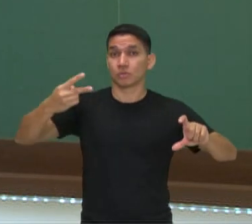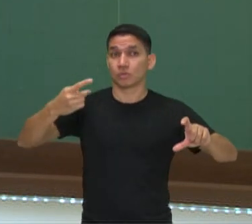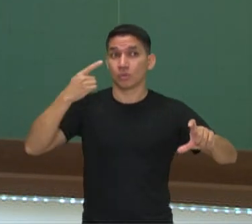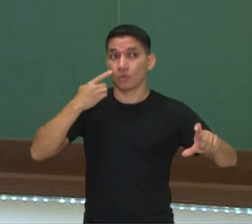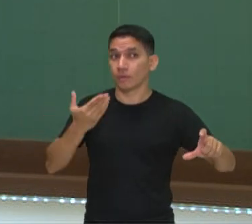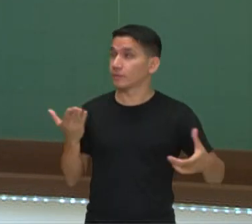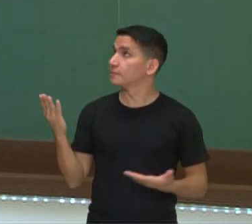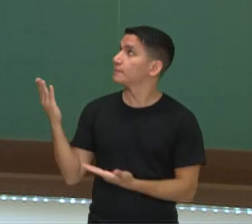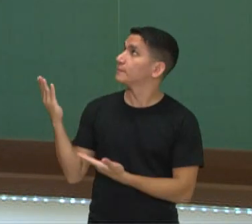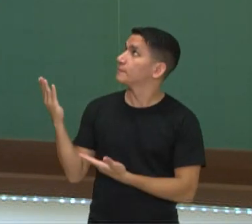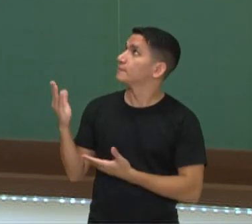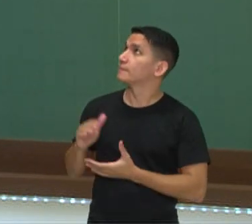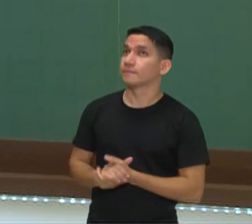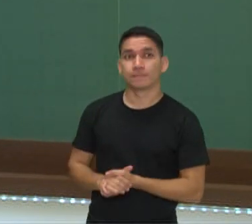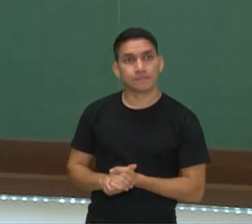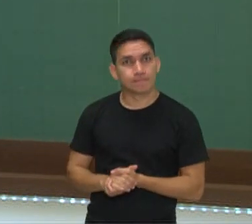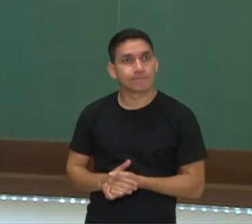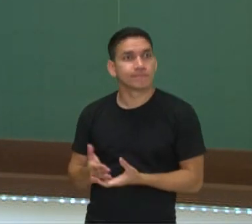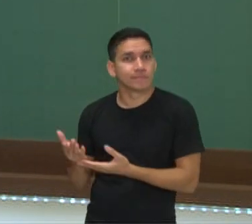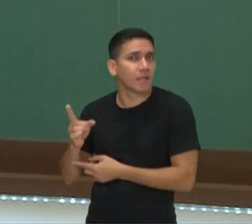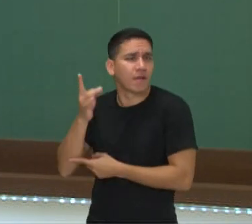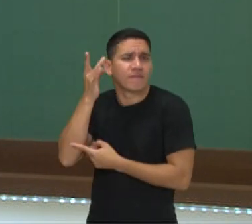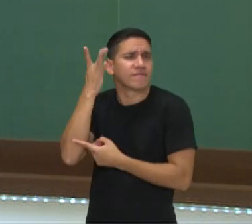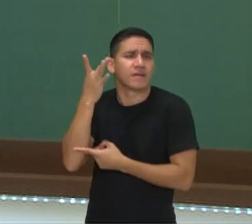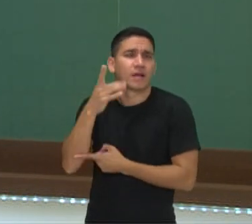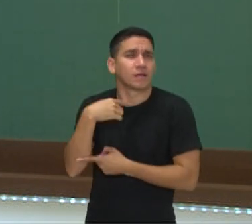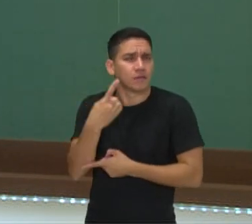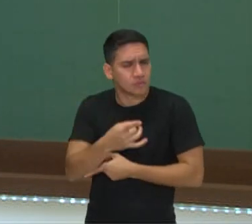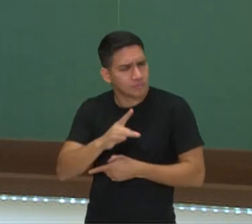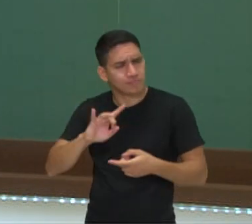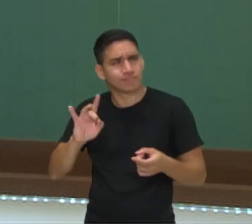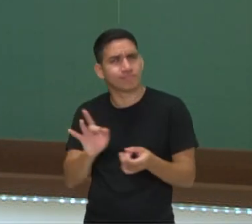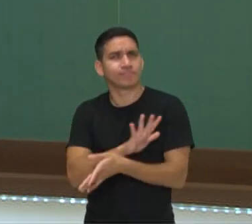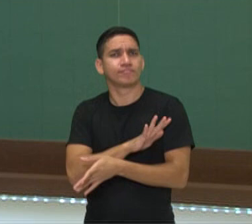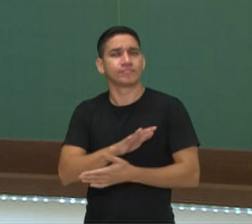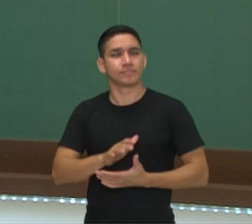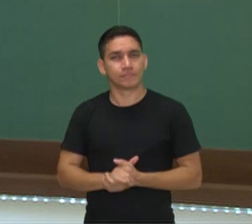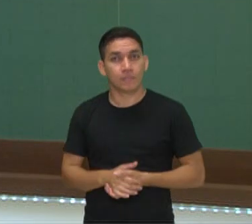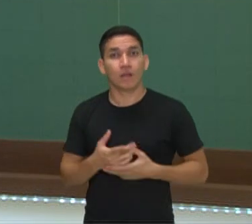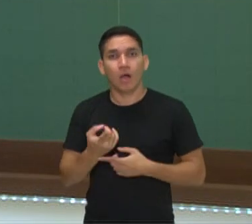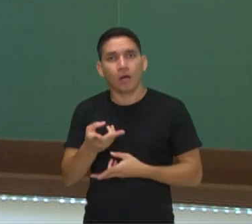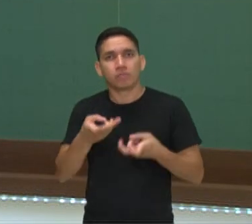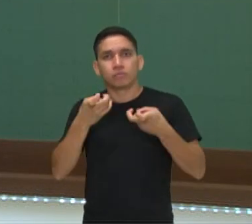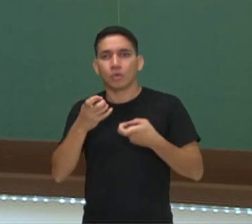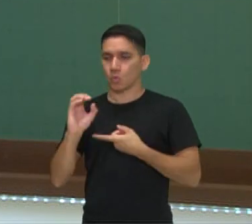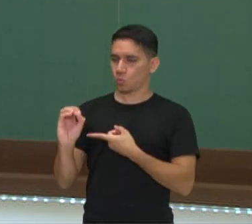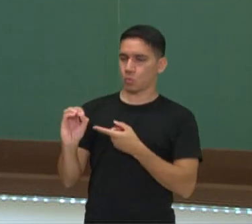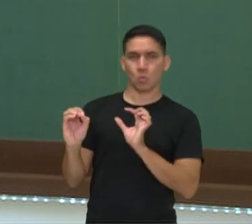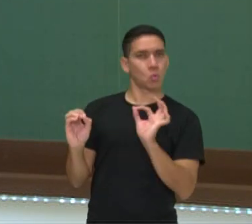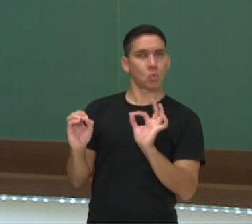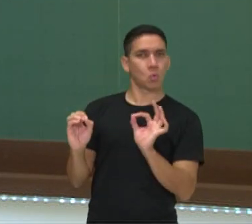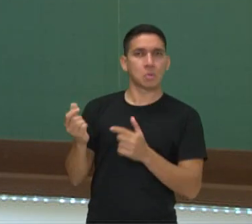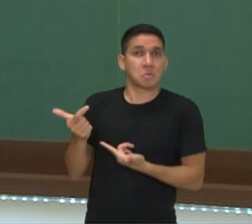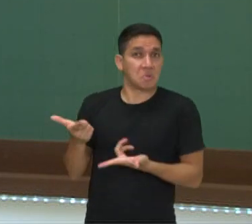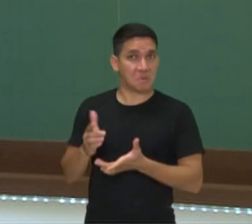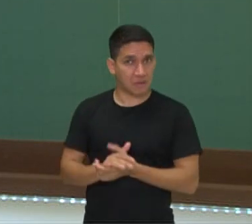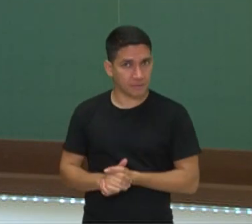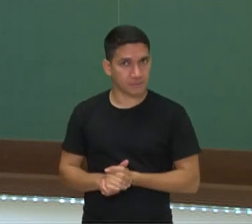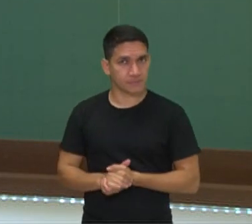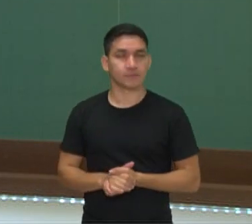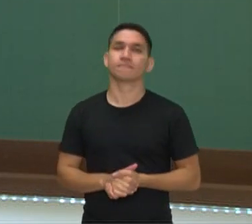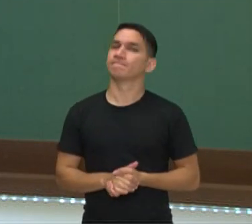transformou nisso aqui, ó. Isso aqui é muito fácil para a gente resolver. Reparem que eu não tenho zero aqui, um produto que dá